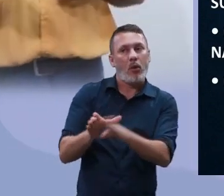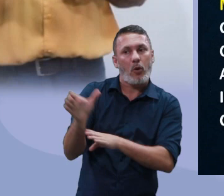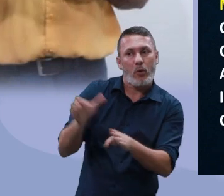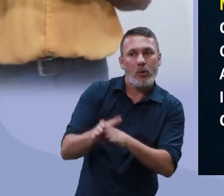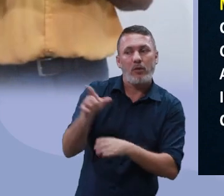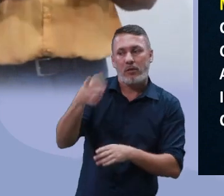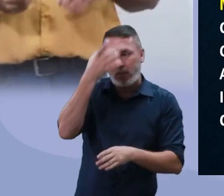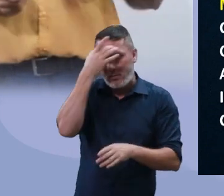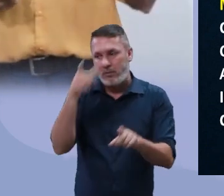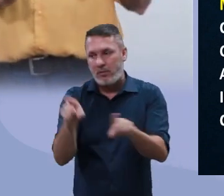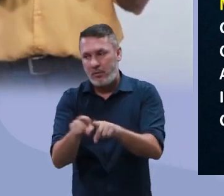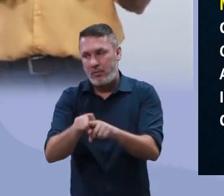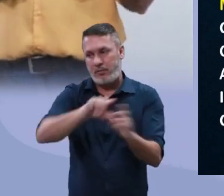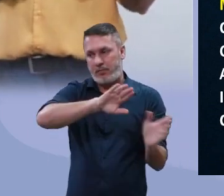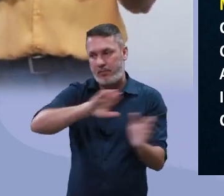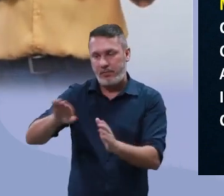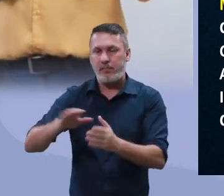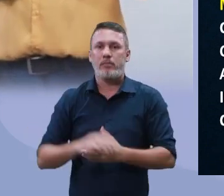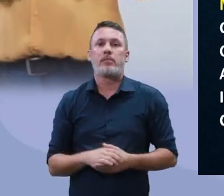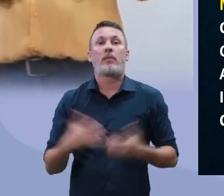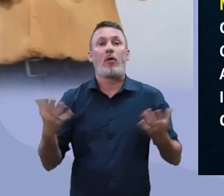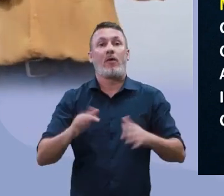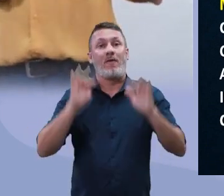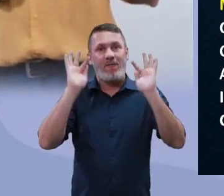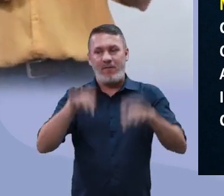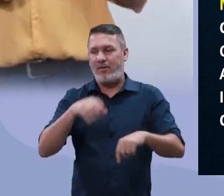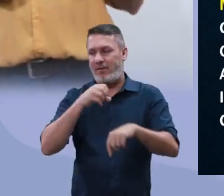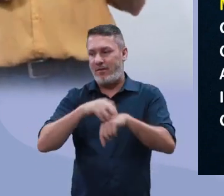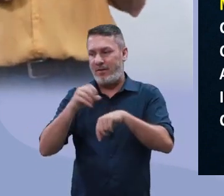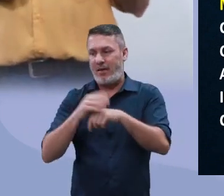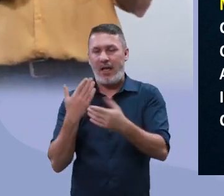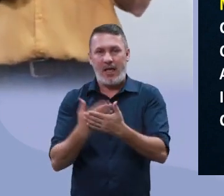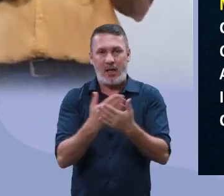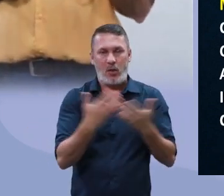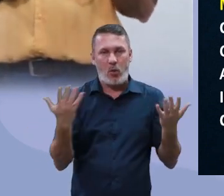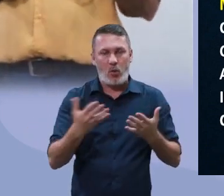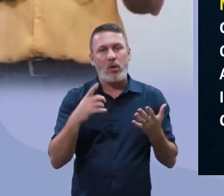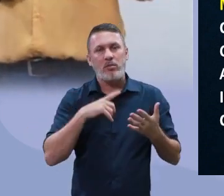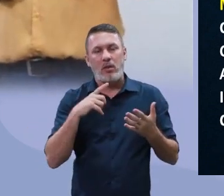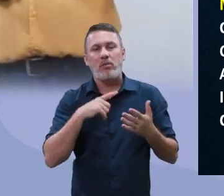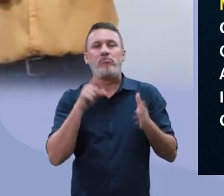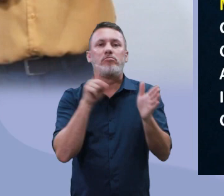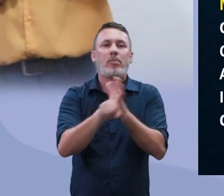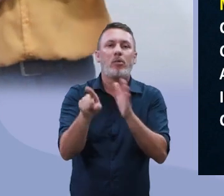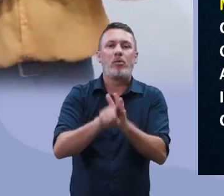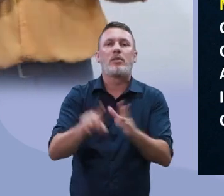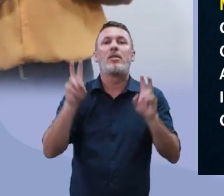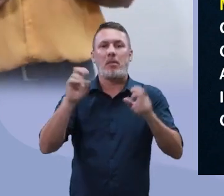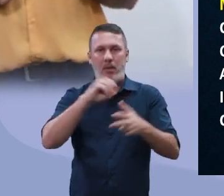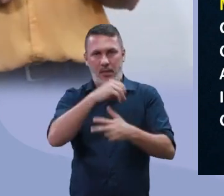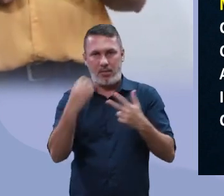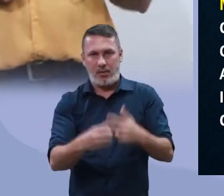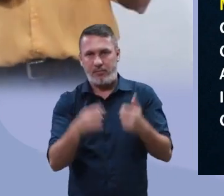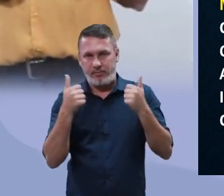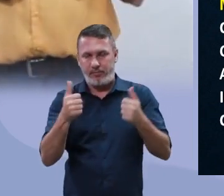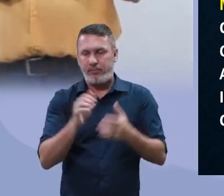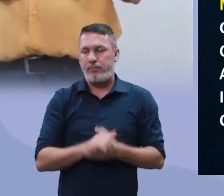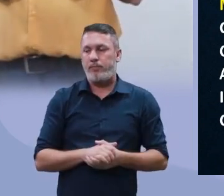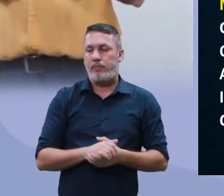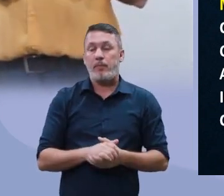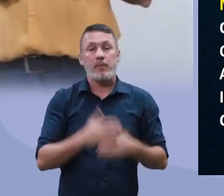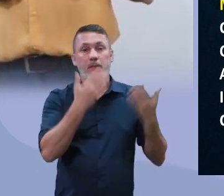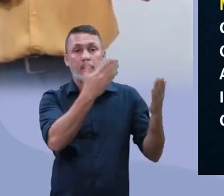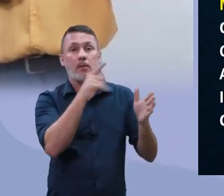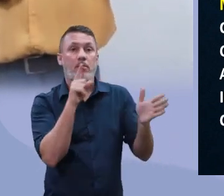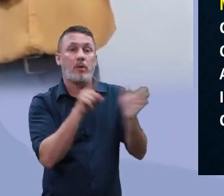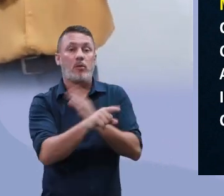Beleza? E aí, assim sendo, nós vamos finalizar essa nossa aulinha de hoje sobre problemas ambientais com algumas questõezinhas do Enem. Essa questão é